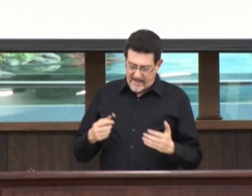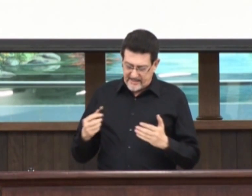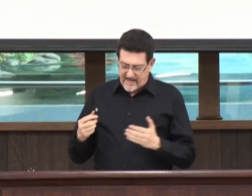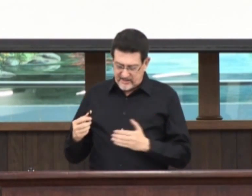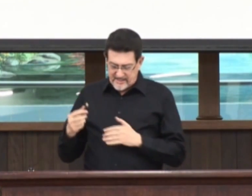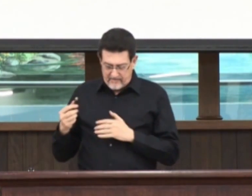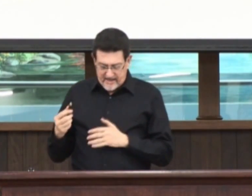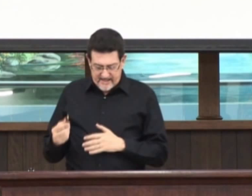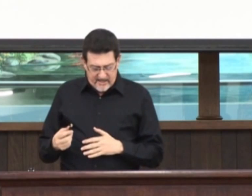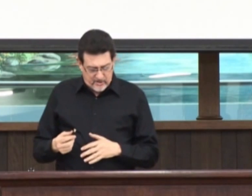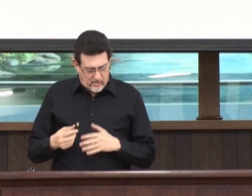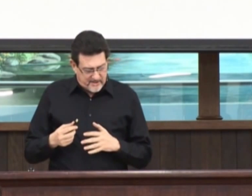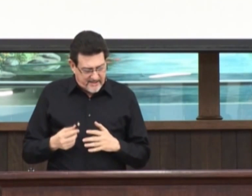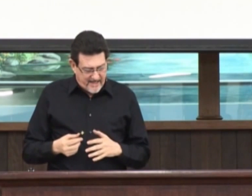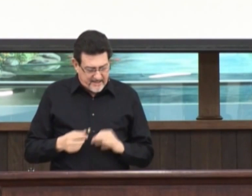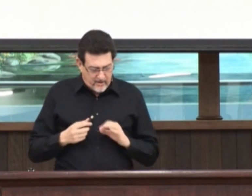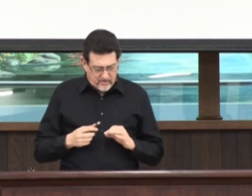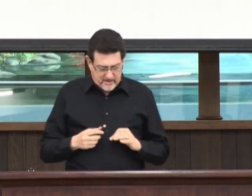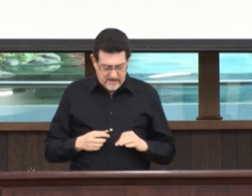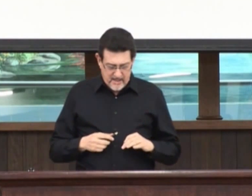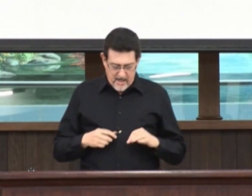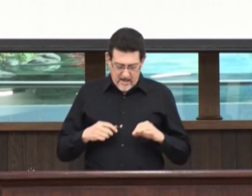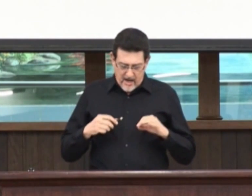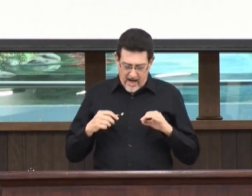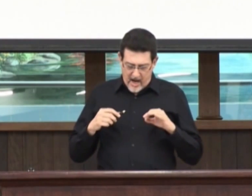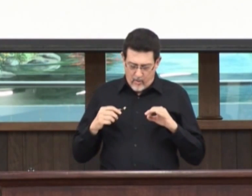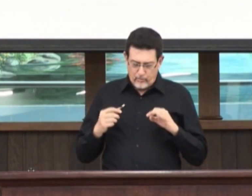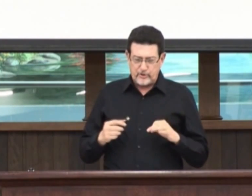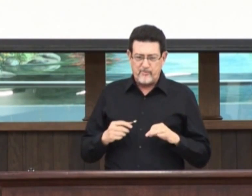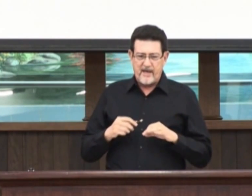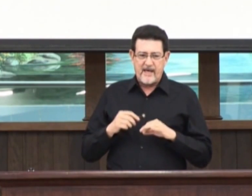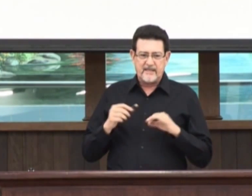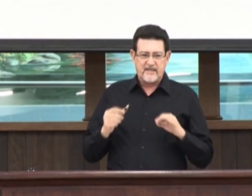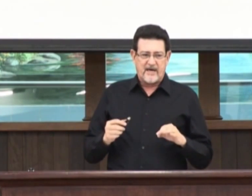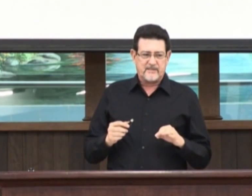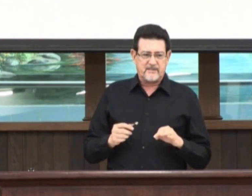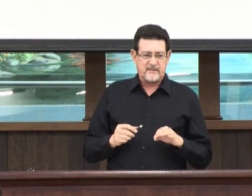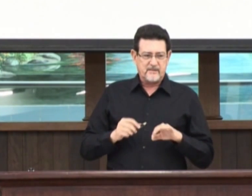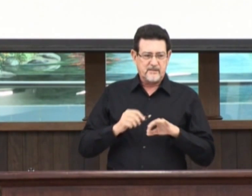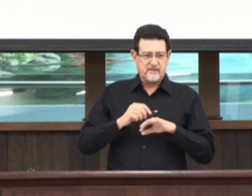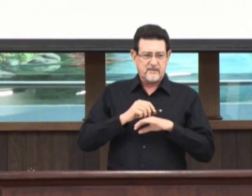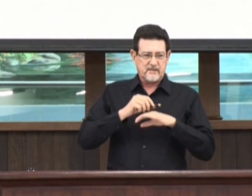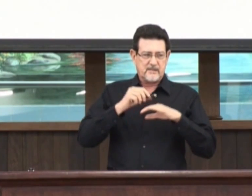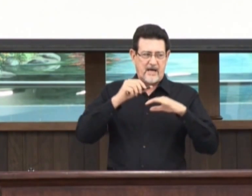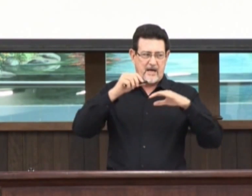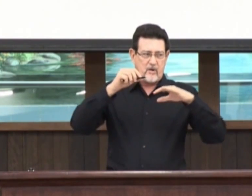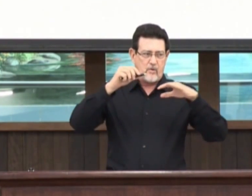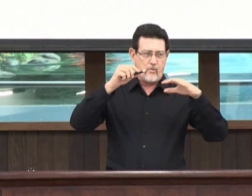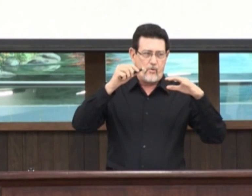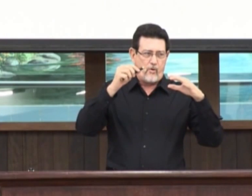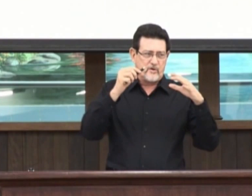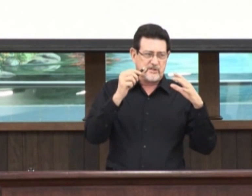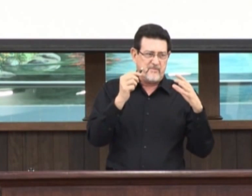como realidade independente e considera Deus a última realidade